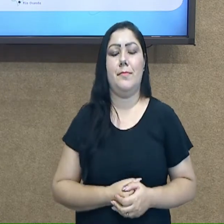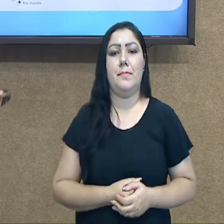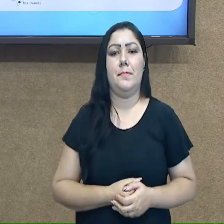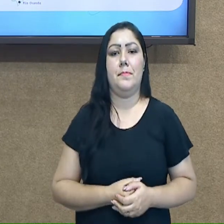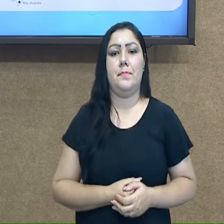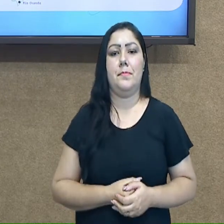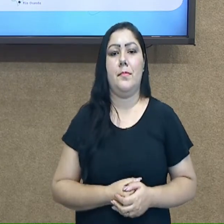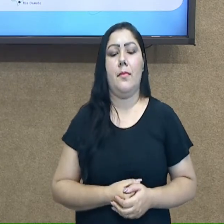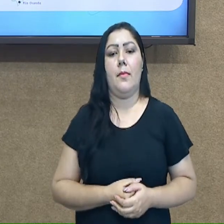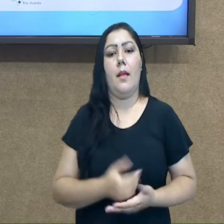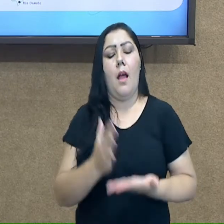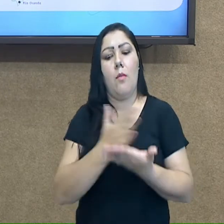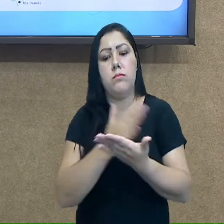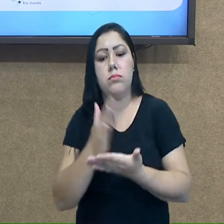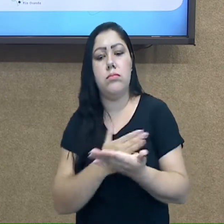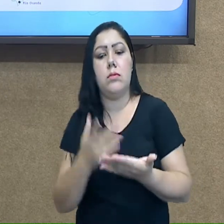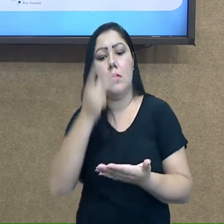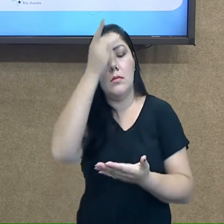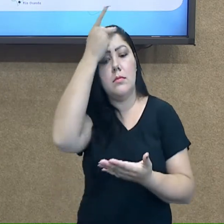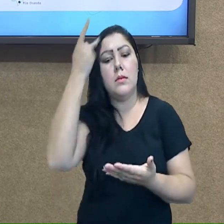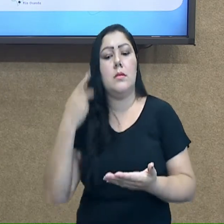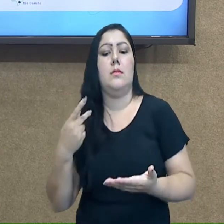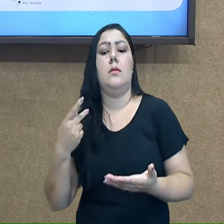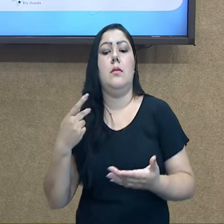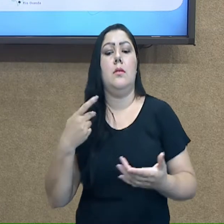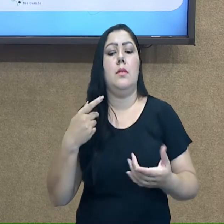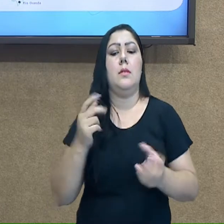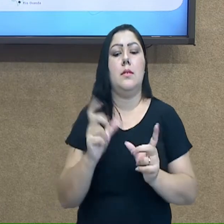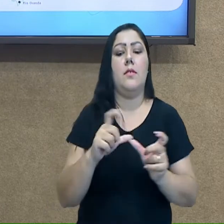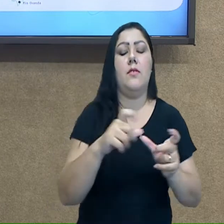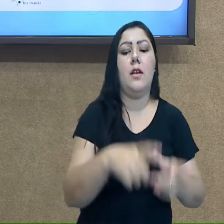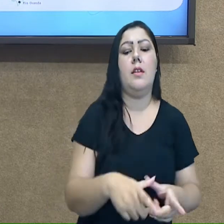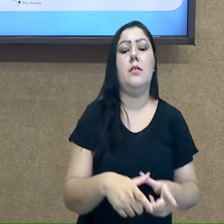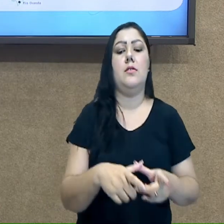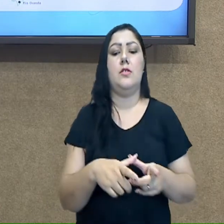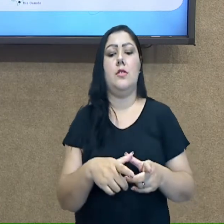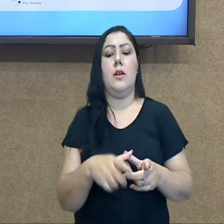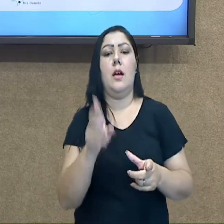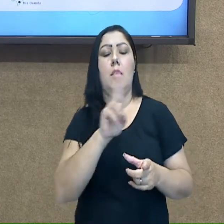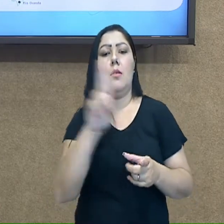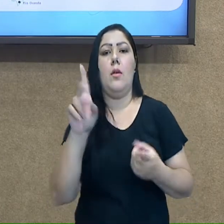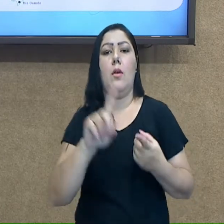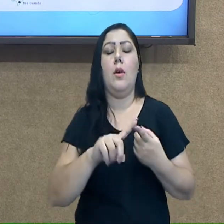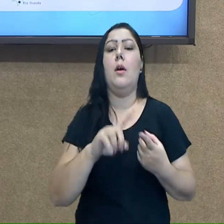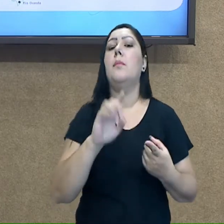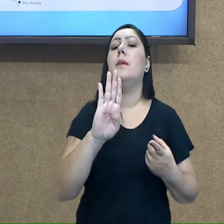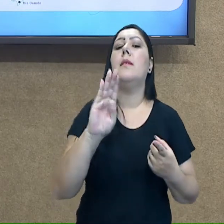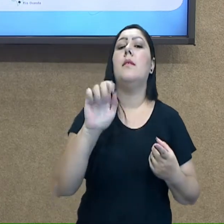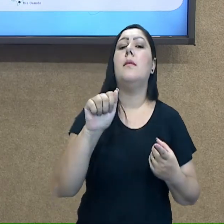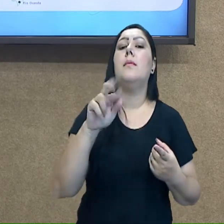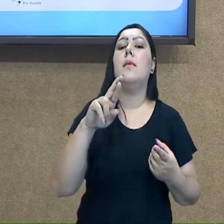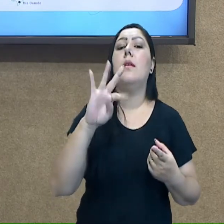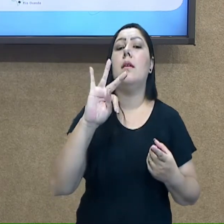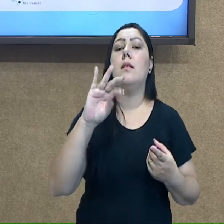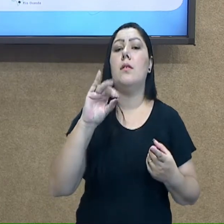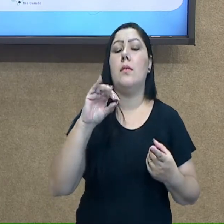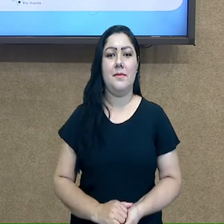Alguns participantes destacaram nessas expedições, como Bartolomeu Bueno da Silva e o Borba